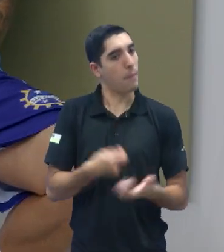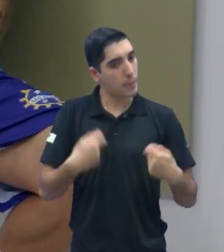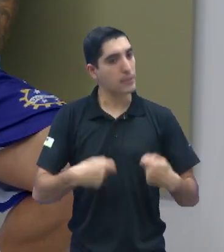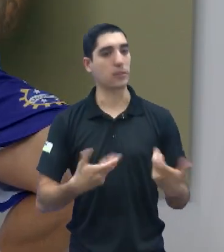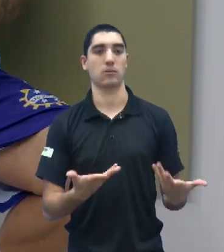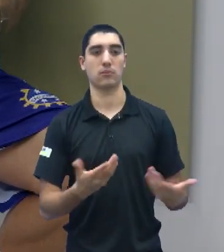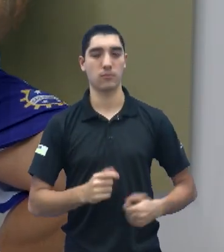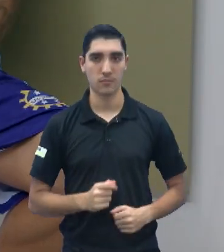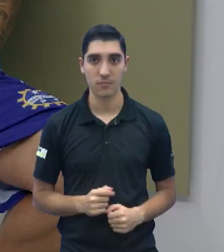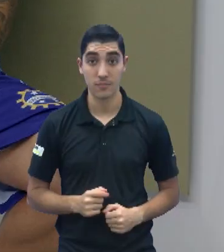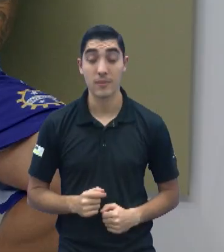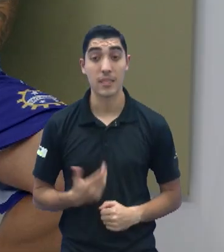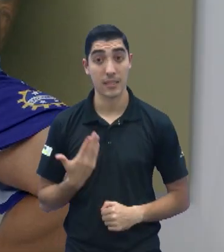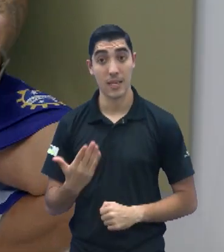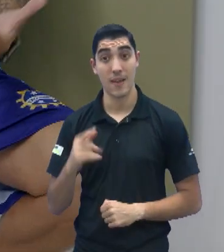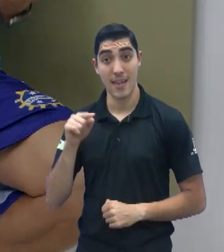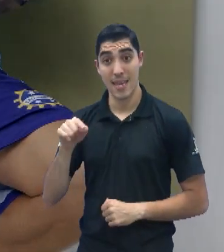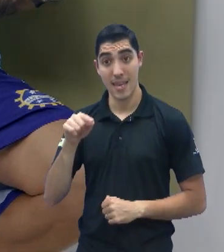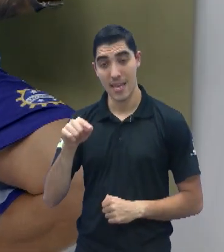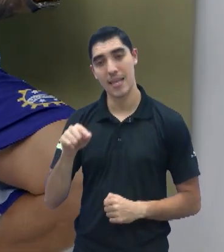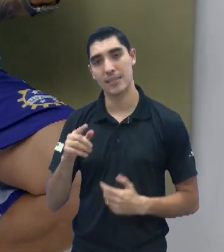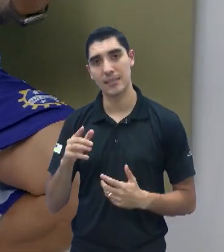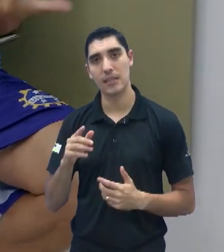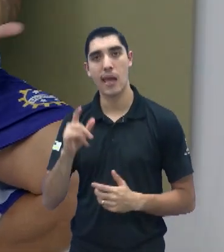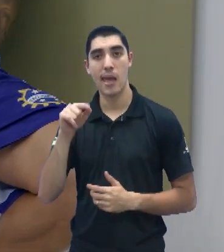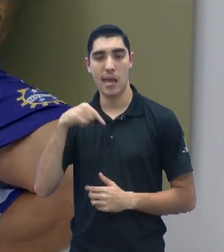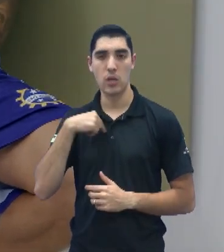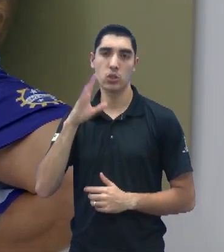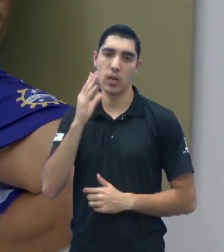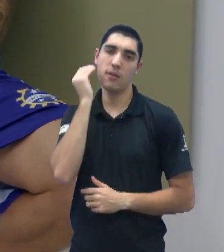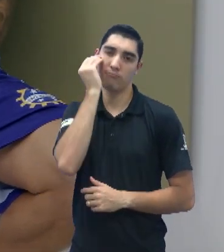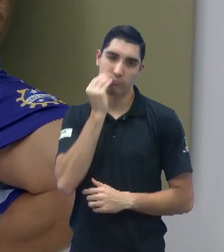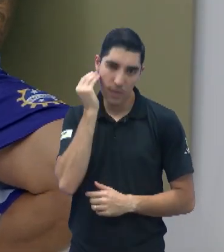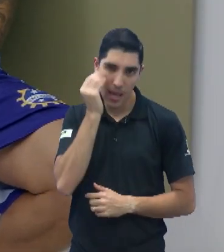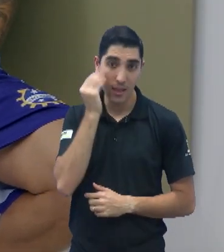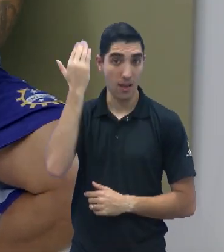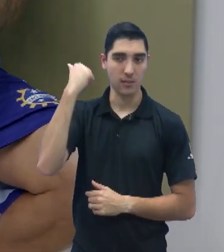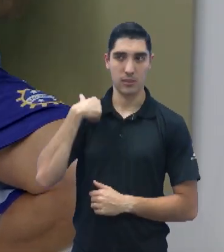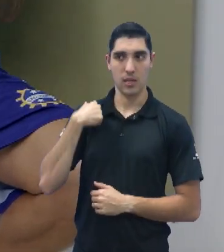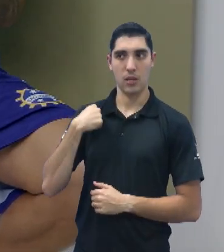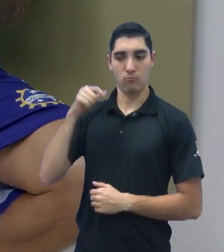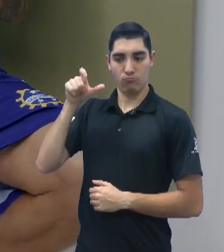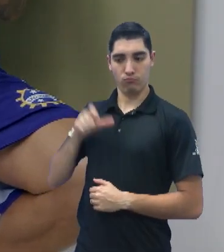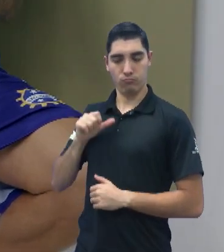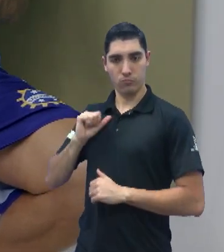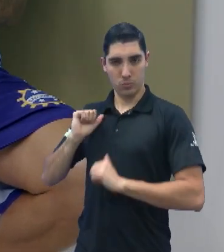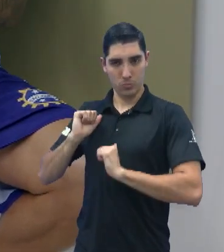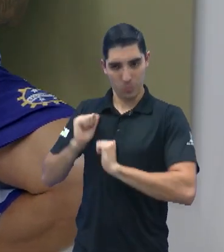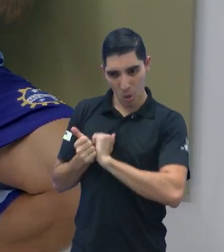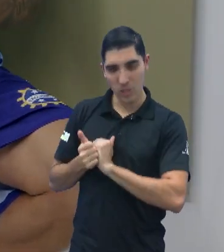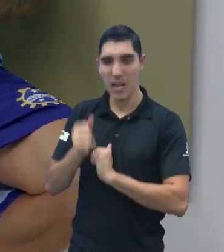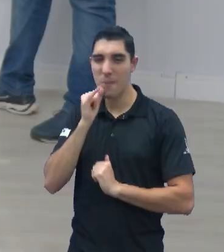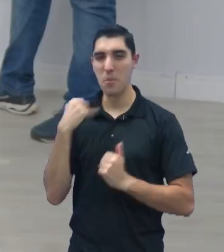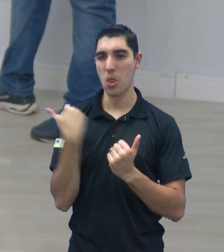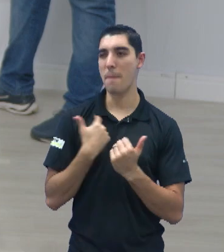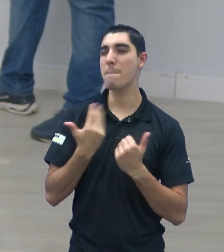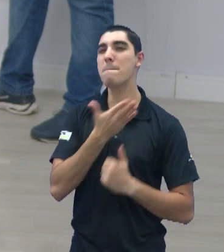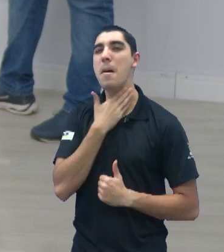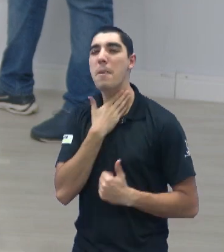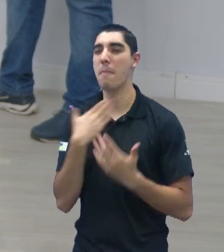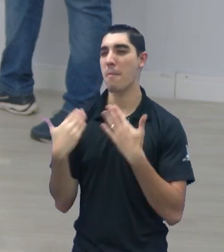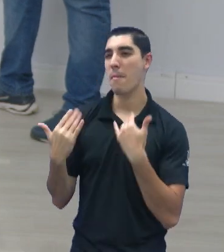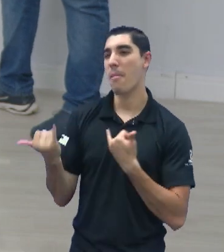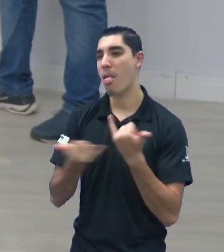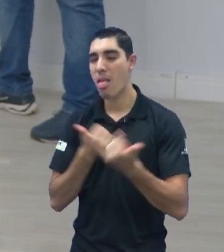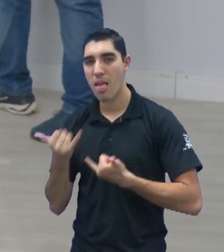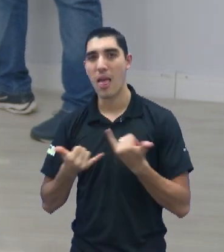até uma situação, né, cara, que eu vivi muito esse lado, né, de jogador e tal. Às vezes eles estão na brincadeira ali, na resenha, você quer entrar, mas opa, pera aí, não